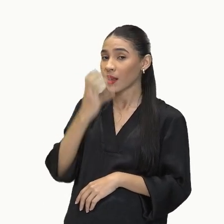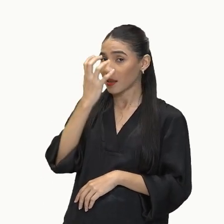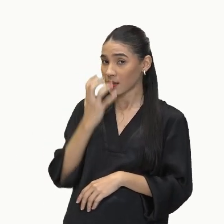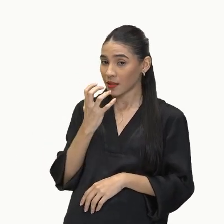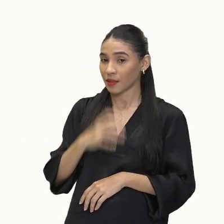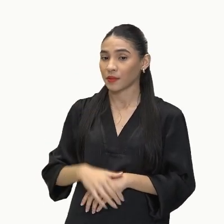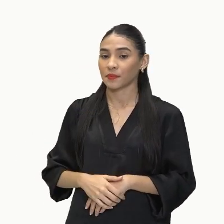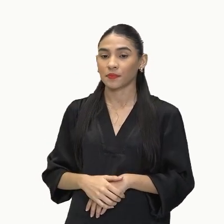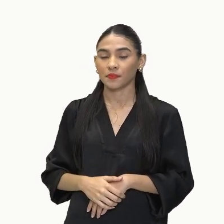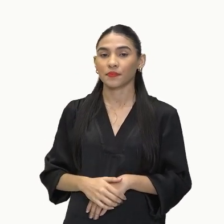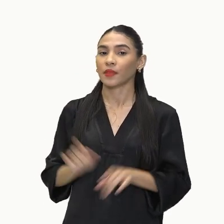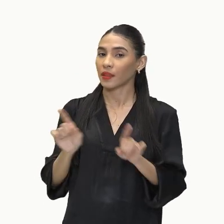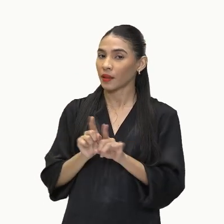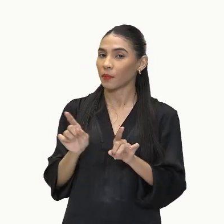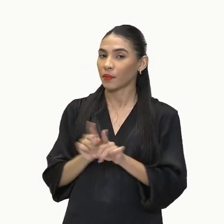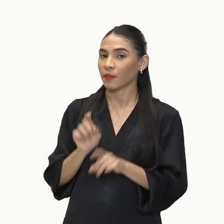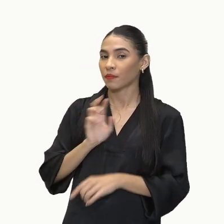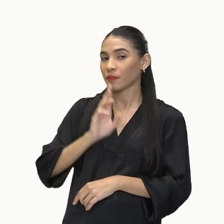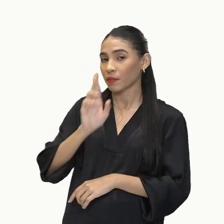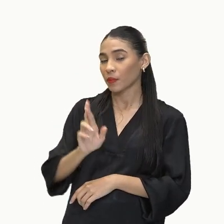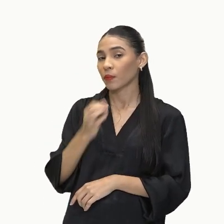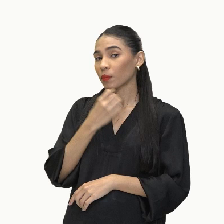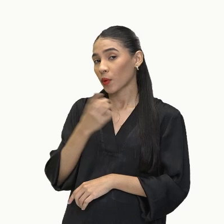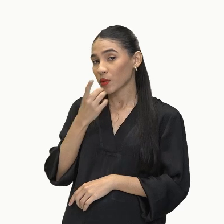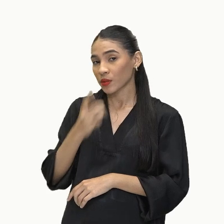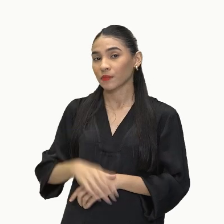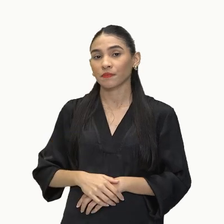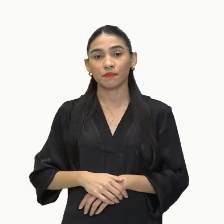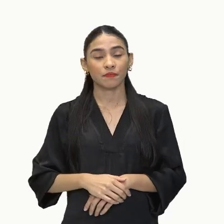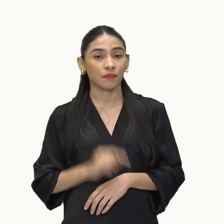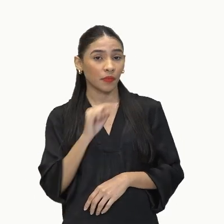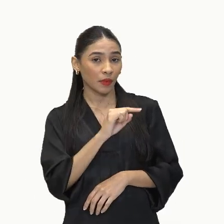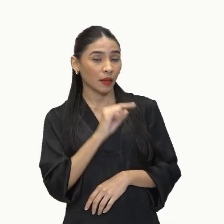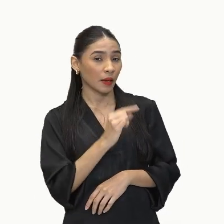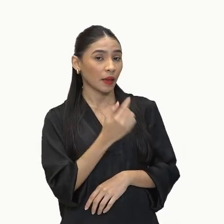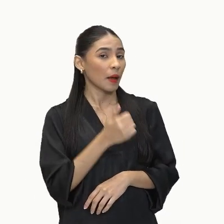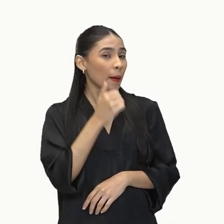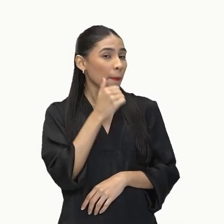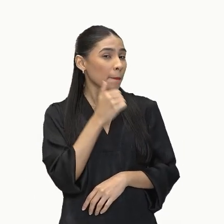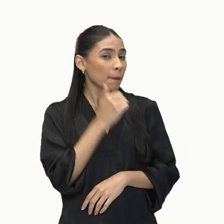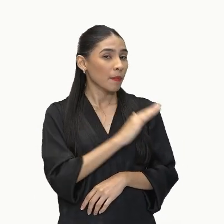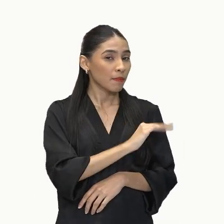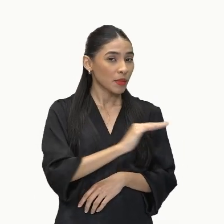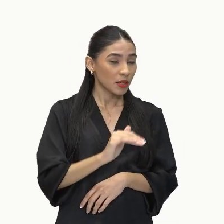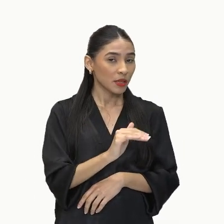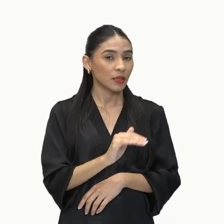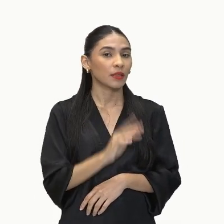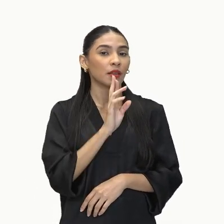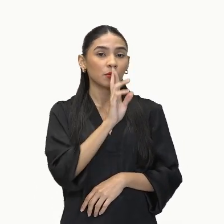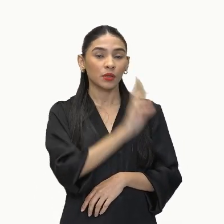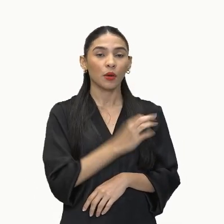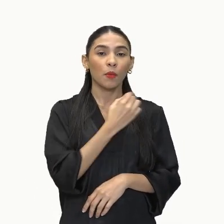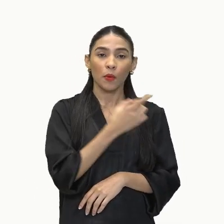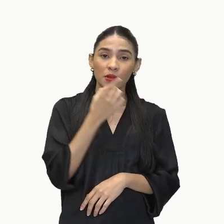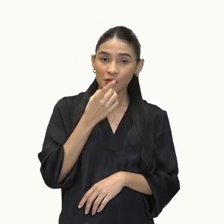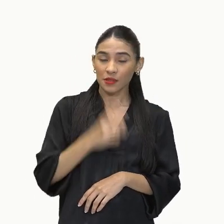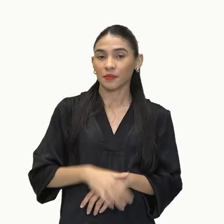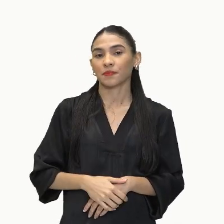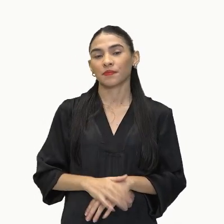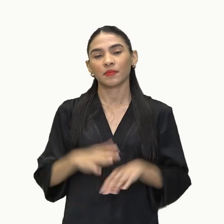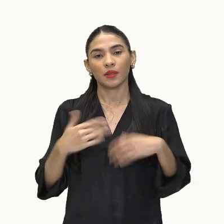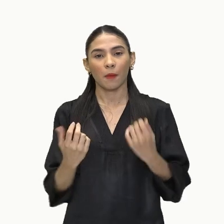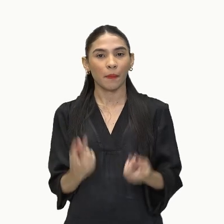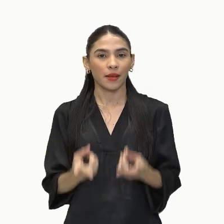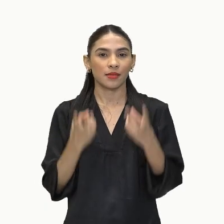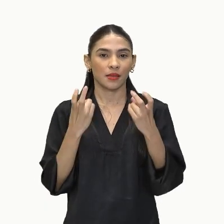séria respondeu, bom dia. Aí a menininha no chão respondeu, bom dia. Então